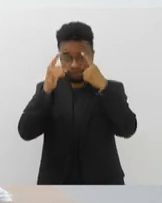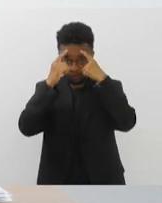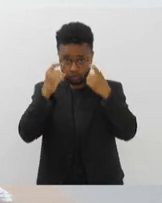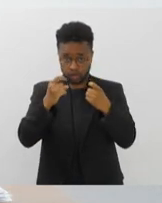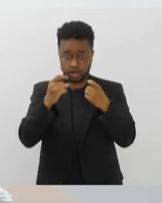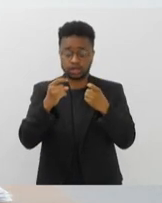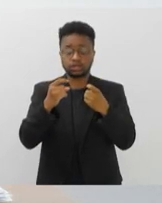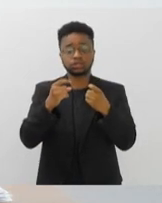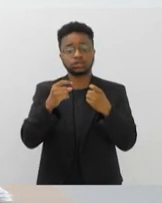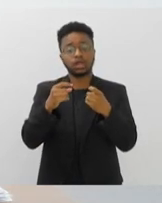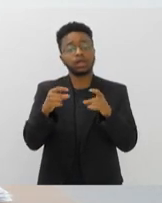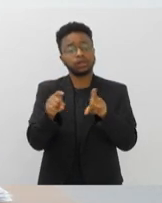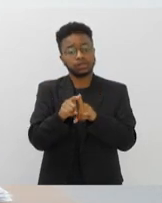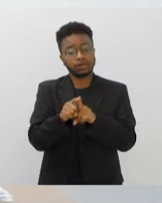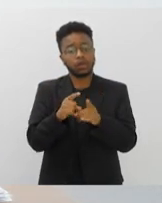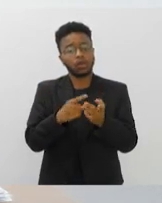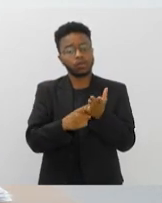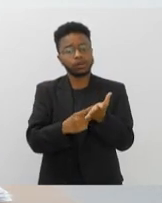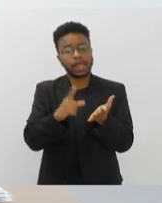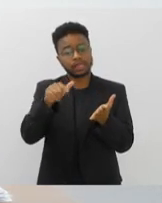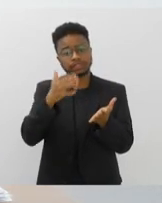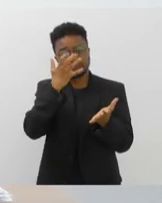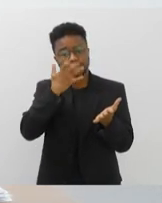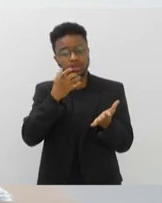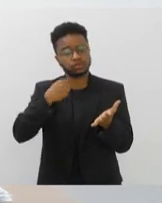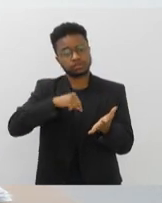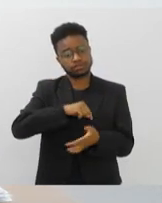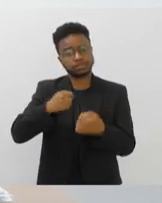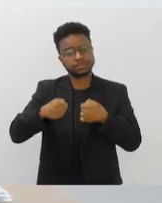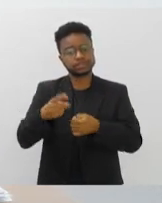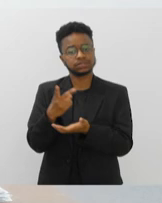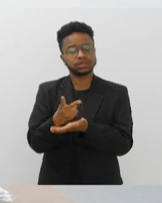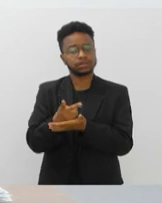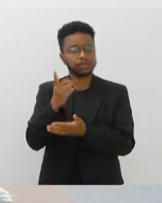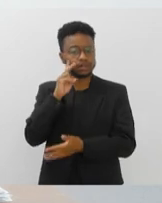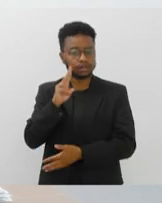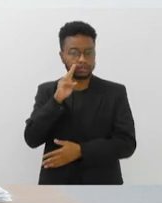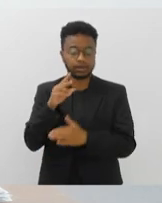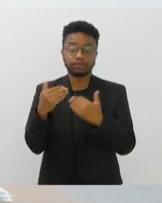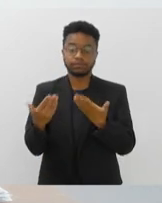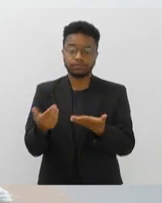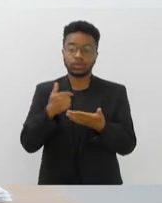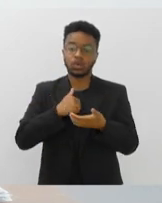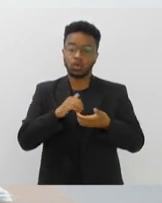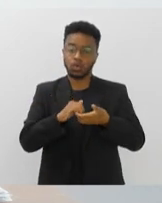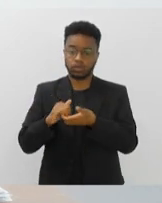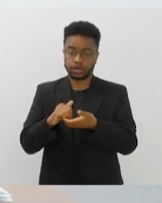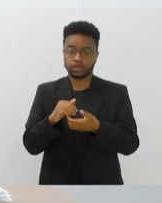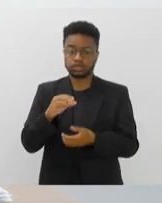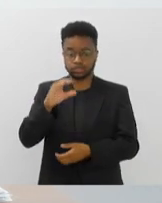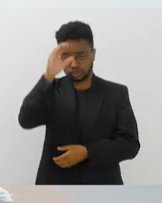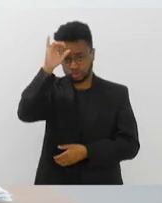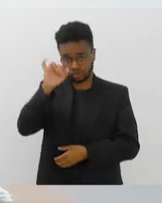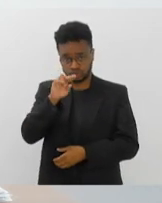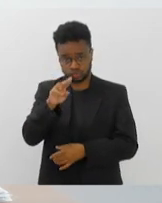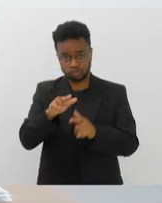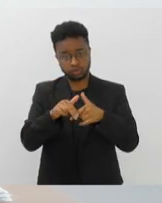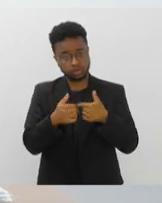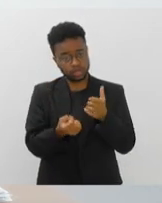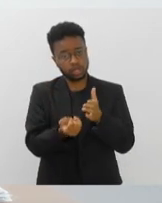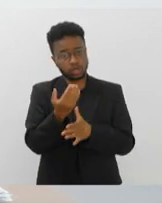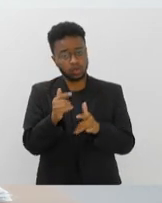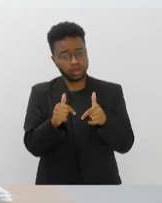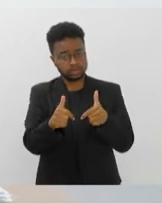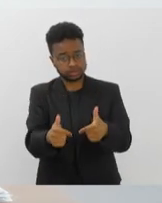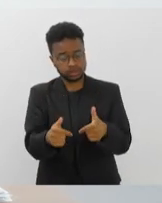esse compromisso é uma coisa muito séria que a gente precisa lembrar então eu cumprimento tiju essa iniciativa eh